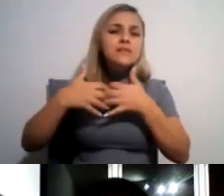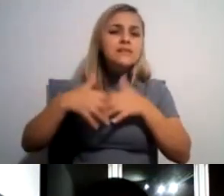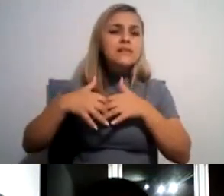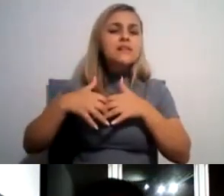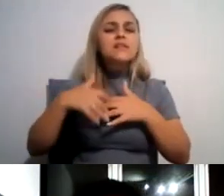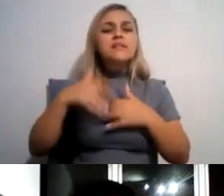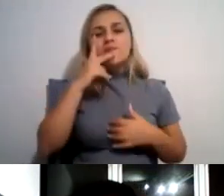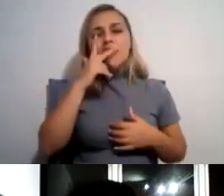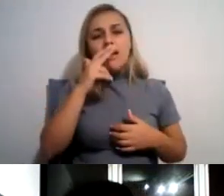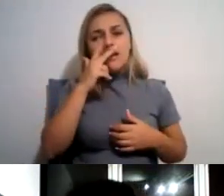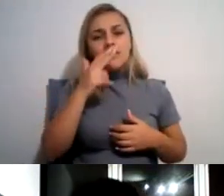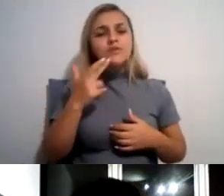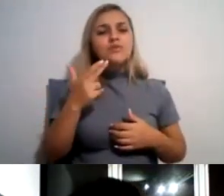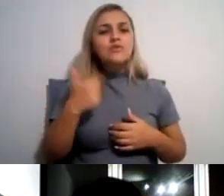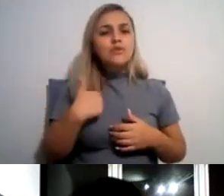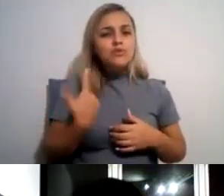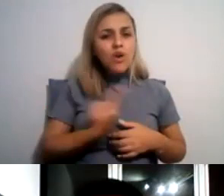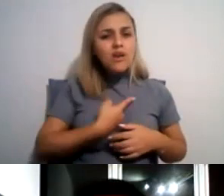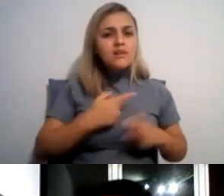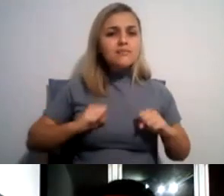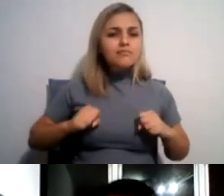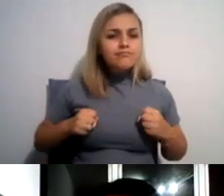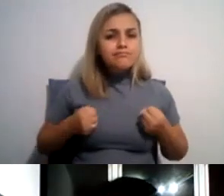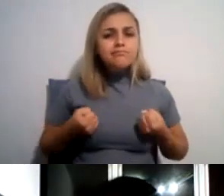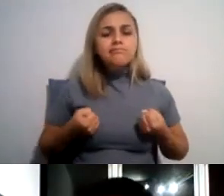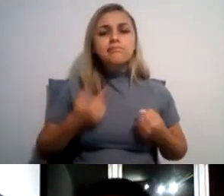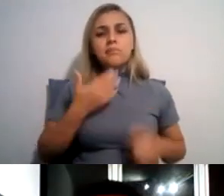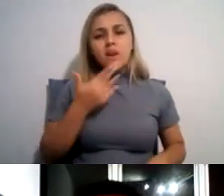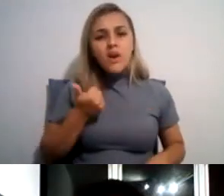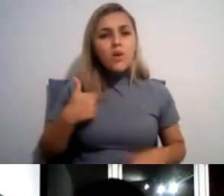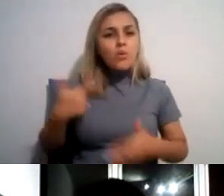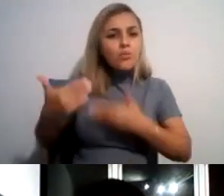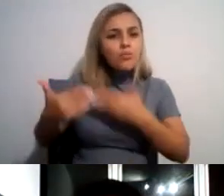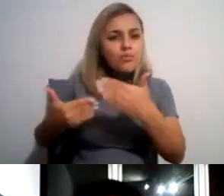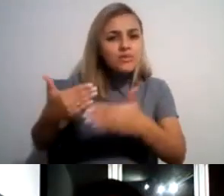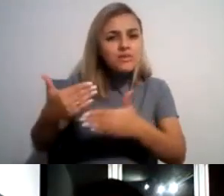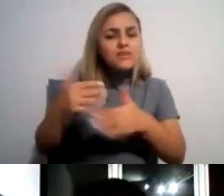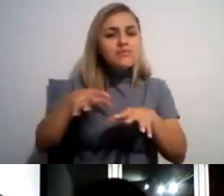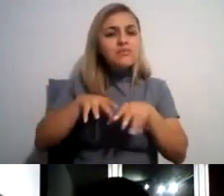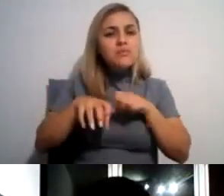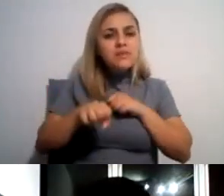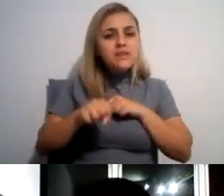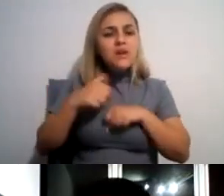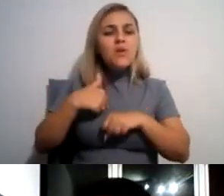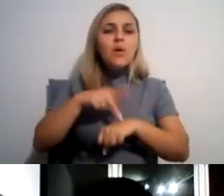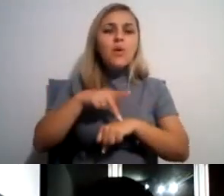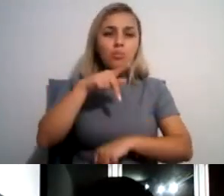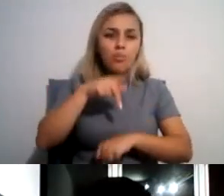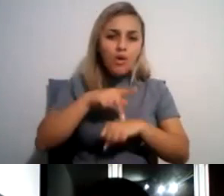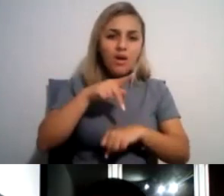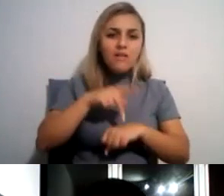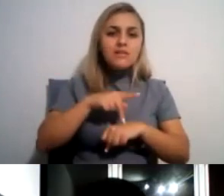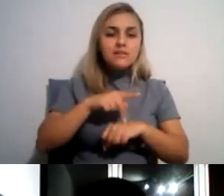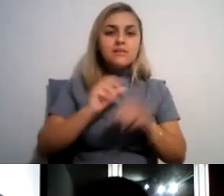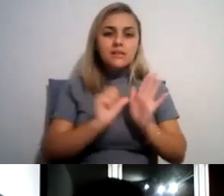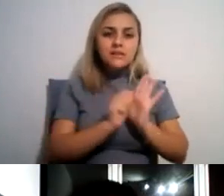o melhor? Eu entrei nesse processo de formação, eu fui fazer uma pós-graduação em Síndrome de Down pela Faculdade de Medicina